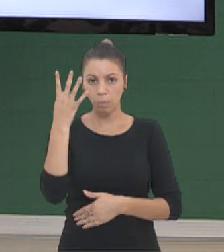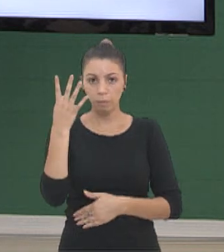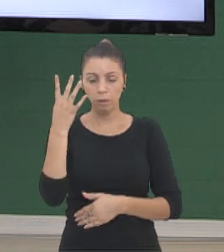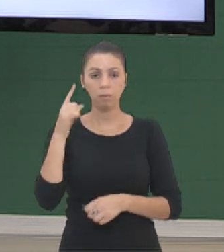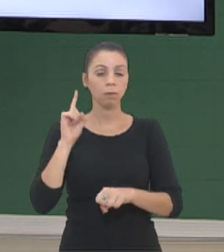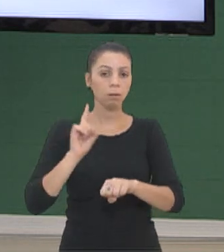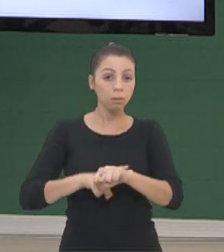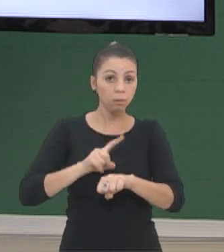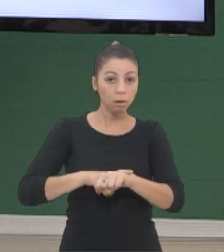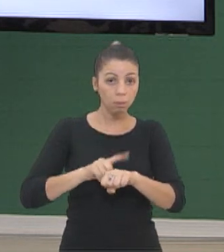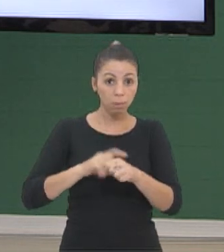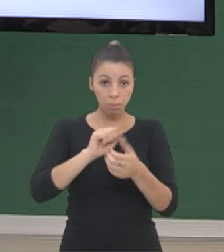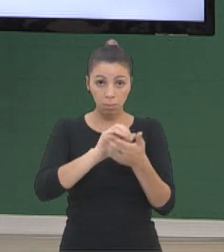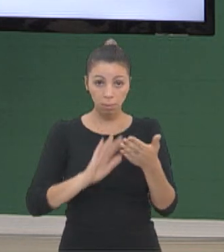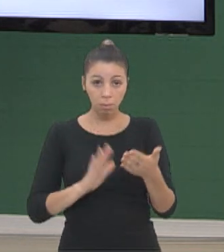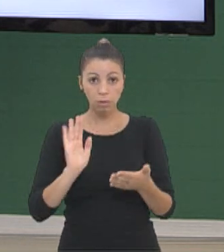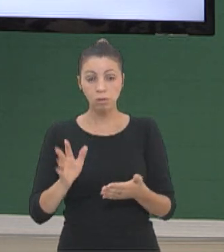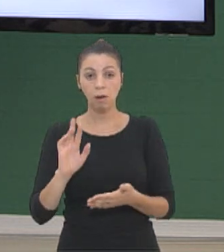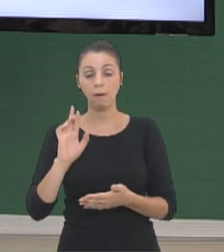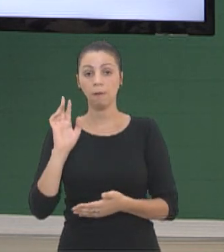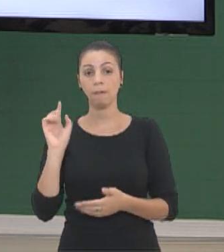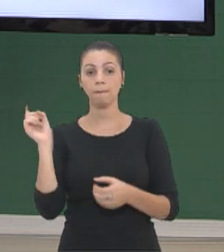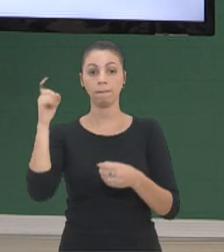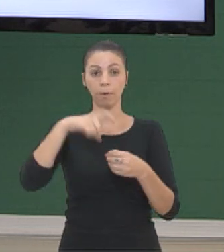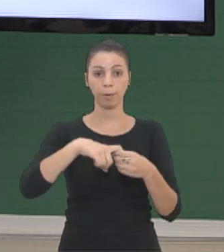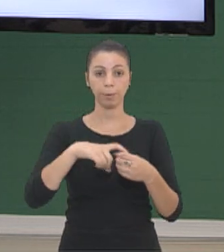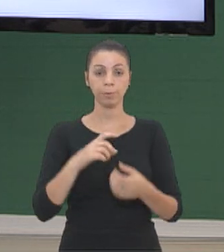tempinho para resolver essa atividade, daqui a pouquinho a gente volta.